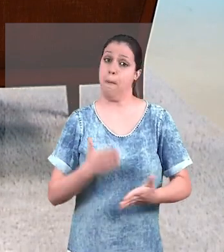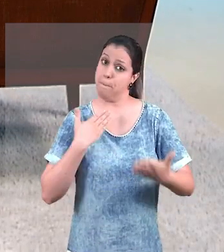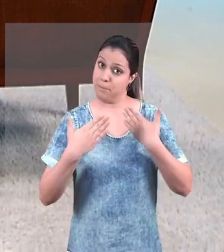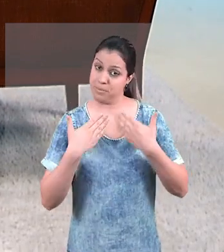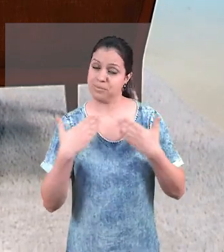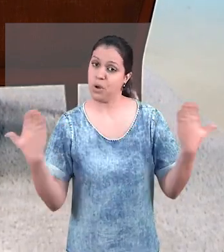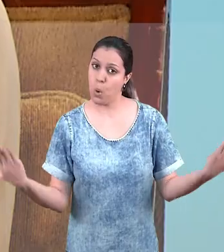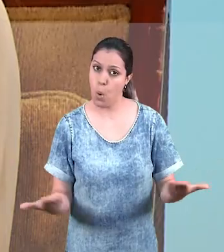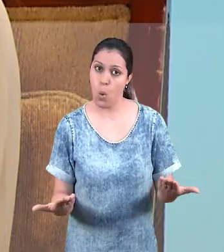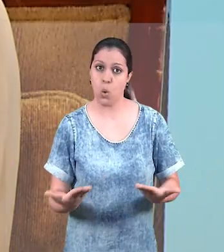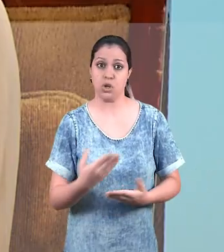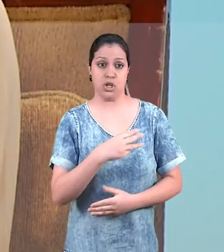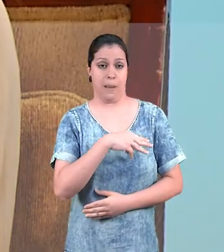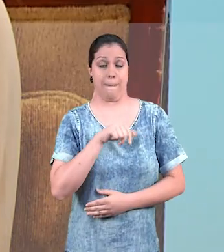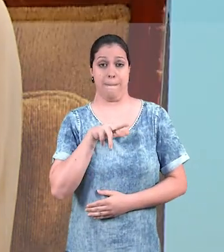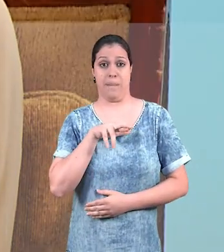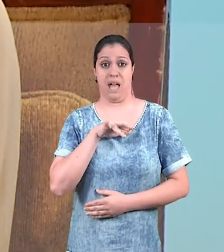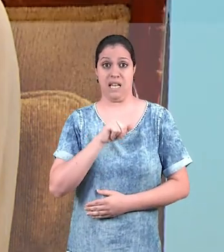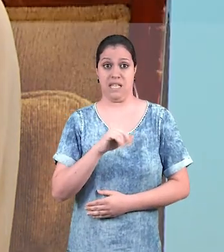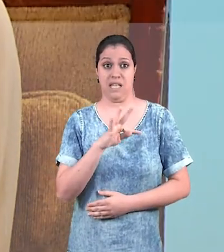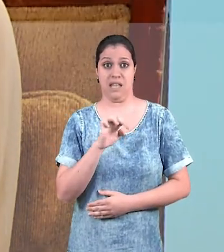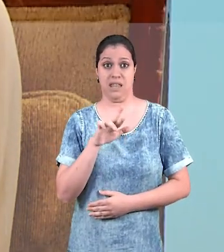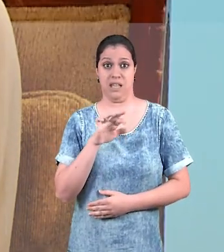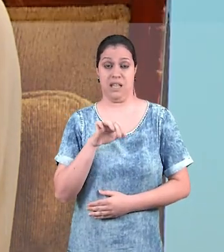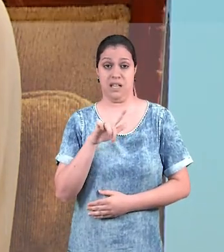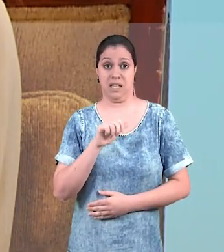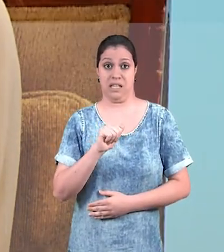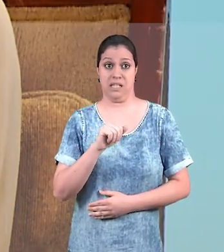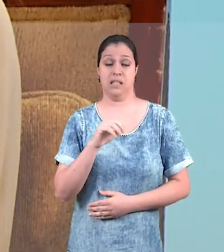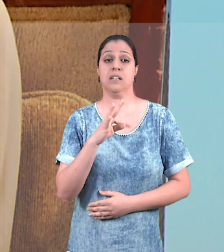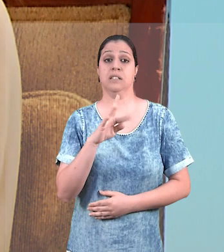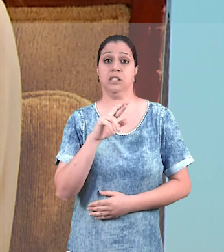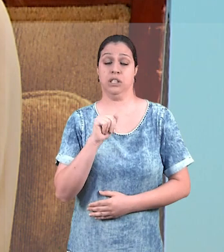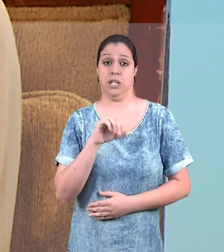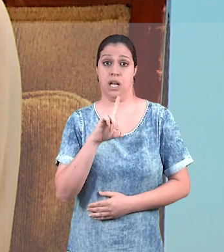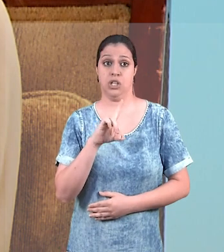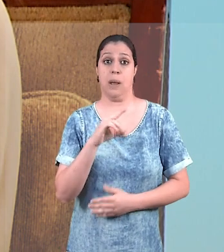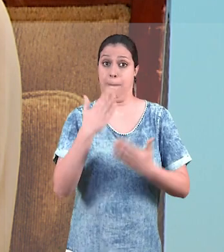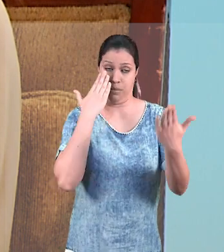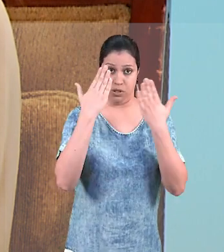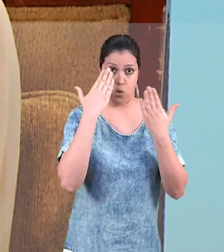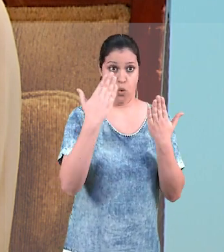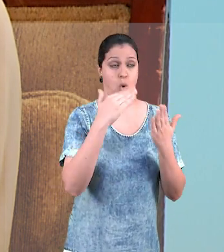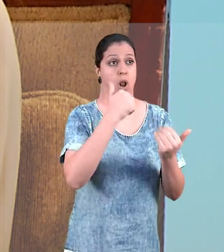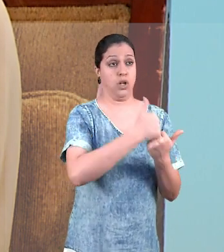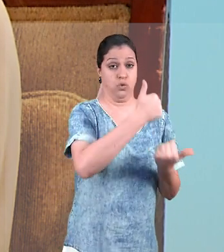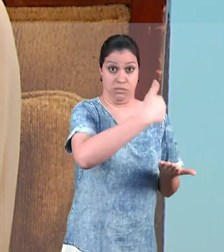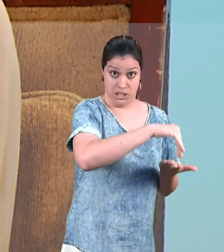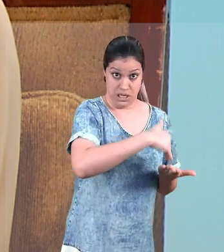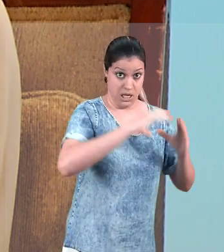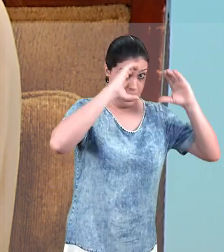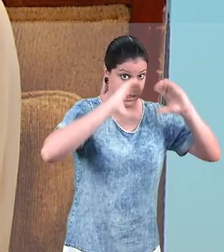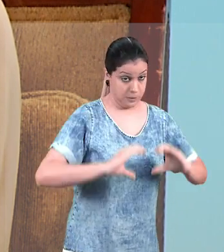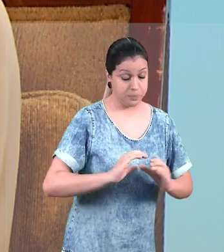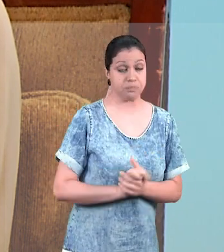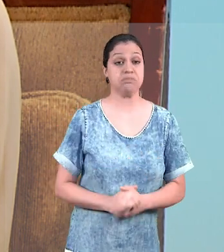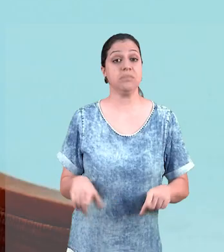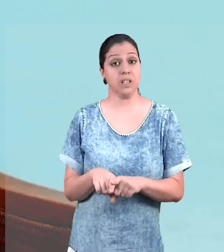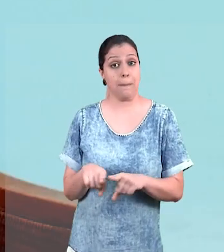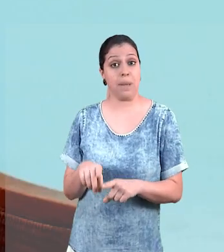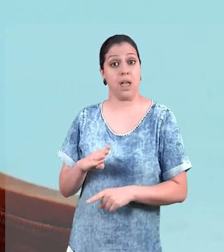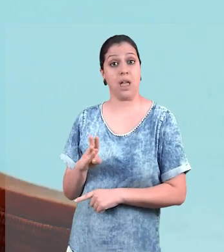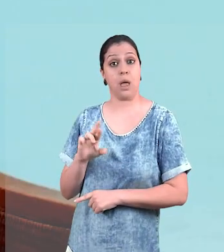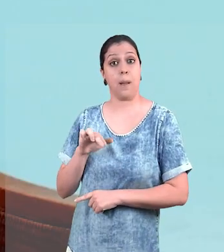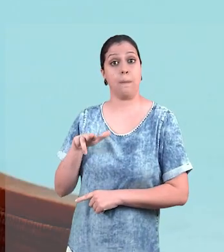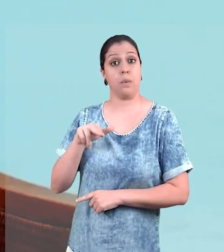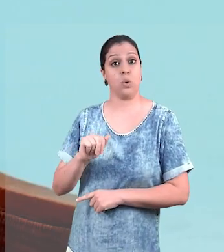bate-papo é com Maria Tereza Trade, psicóloga, subsecretária adjunta da Subsecretaria de Cidadania, e também com a Bruna